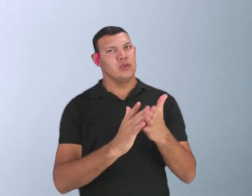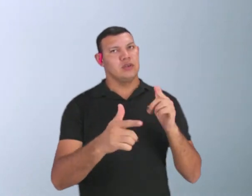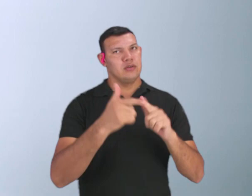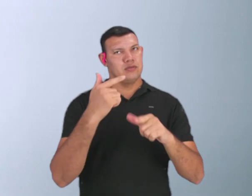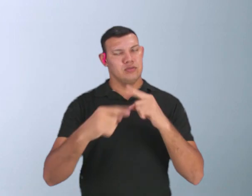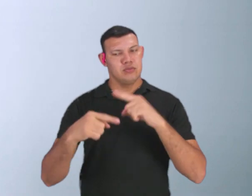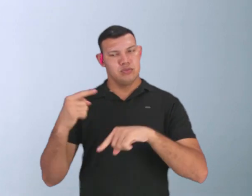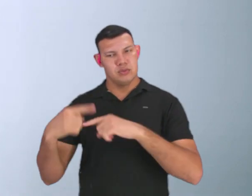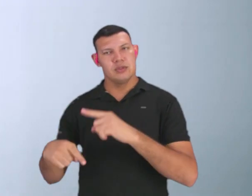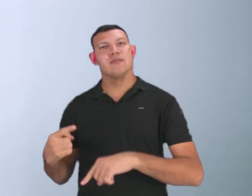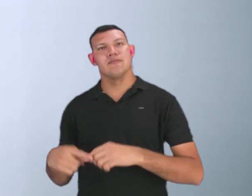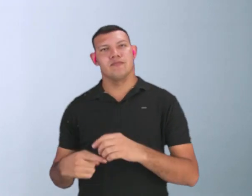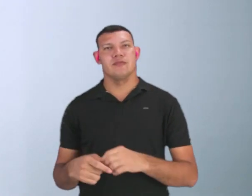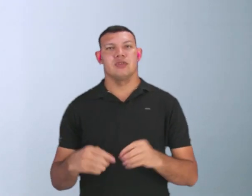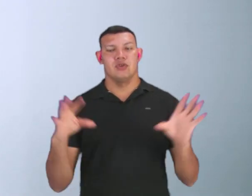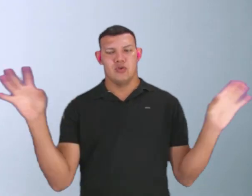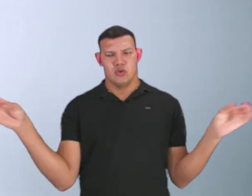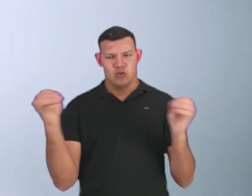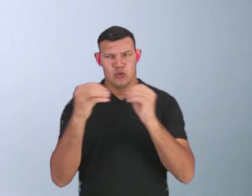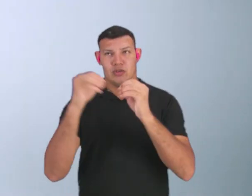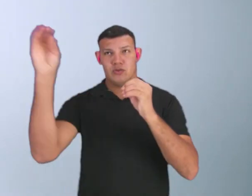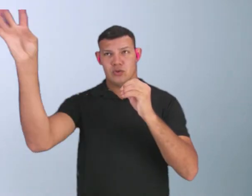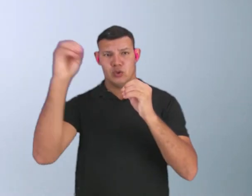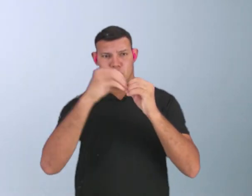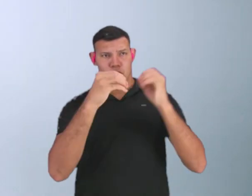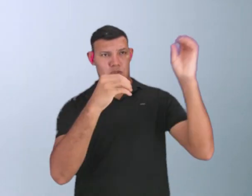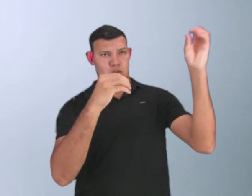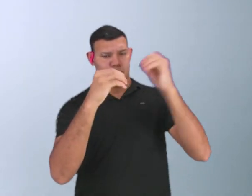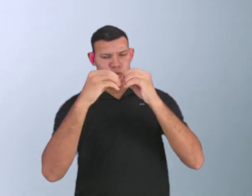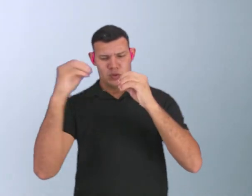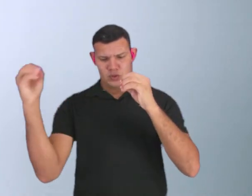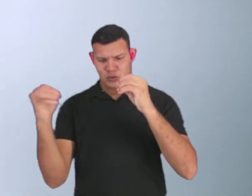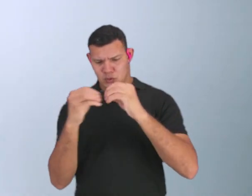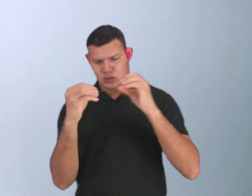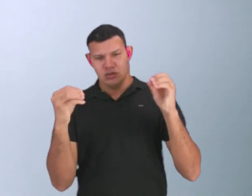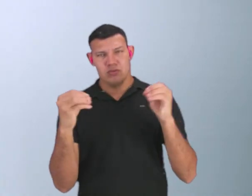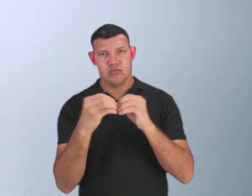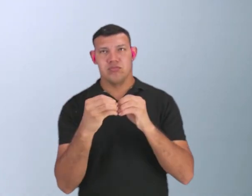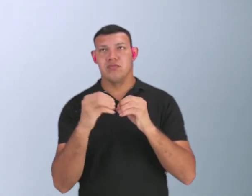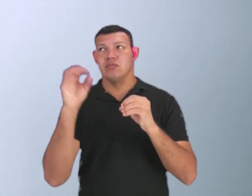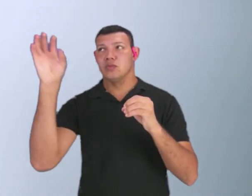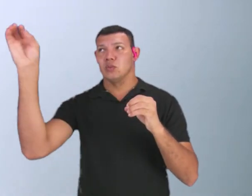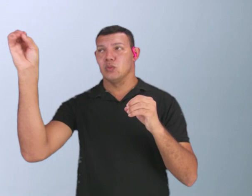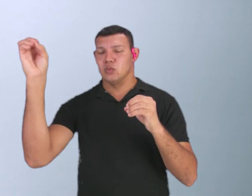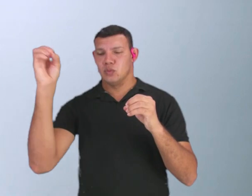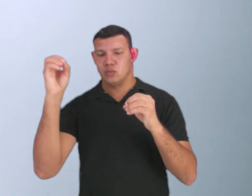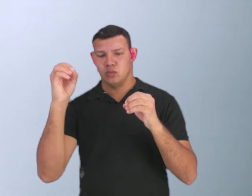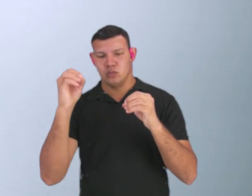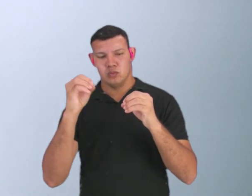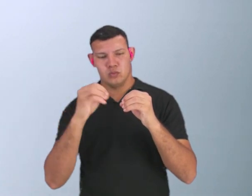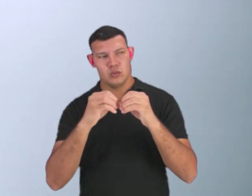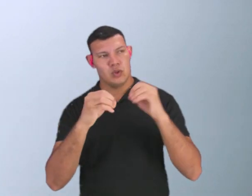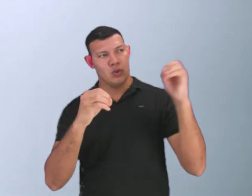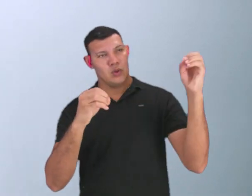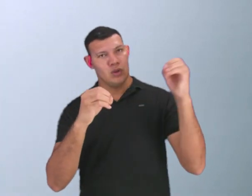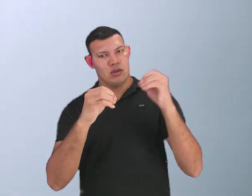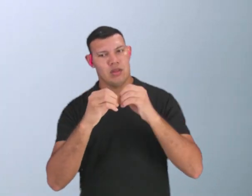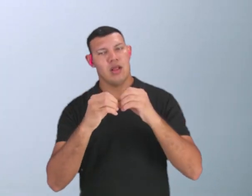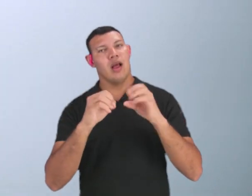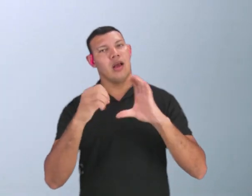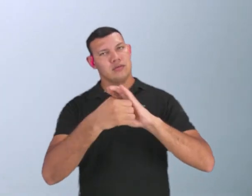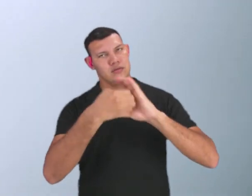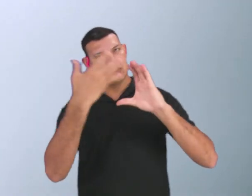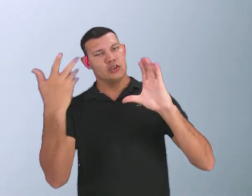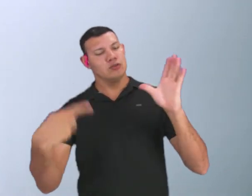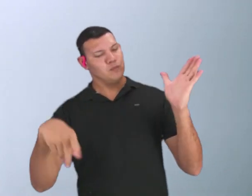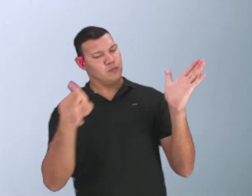esses materiais estejam muito mais agregados e em outros essa força é menor, o que dá algumas características aos corpos.